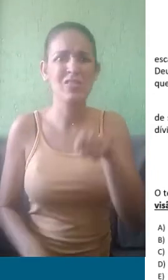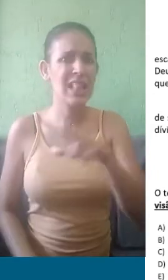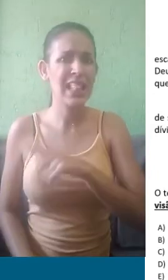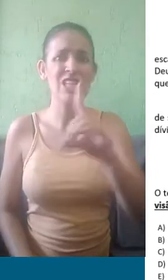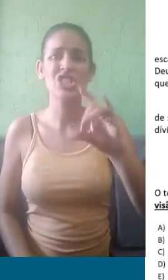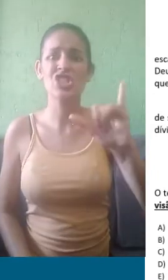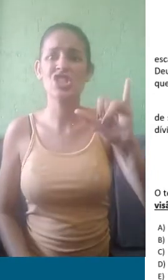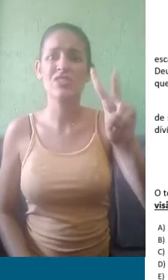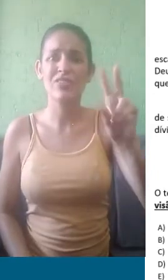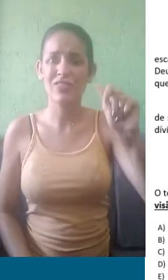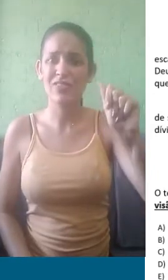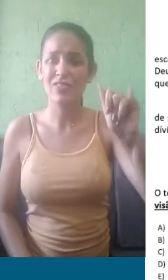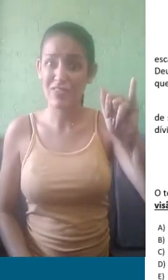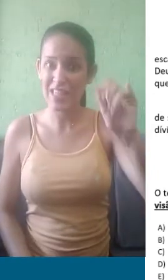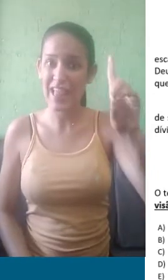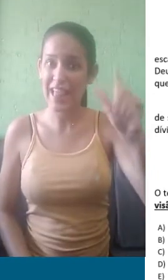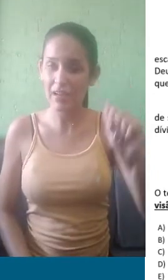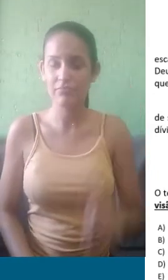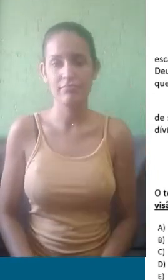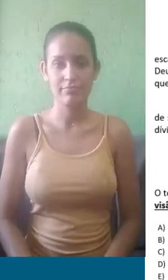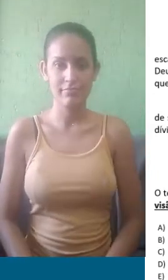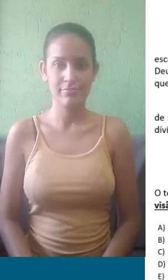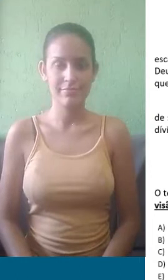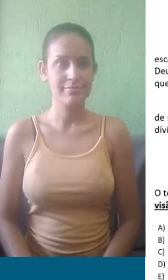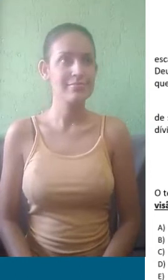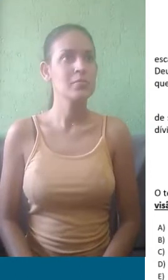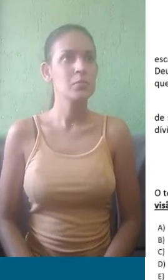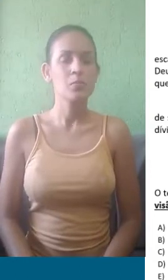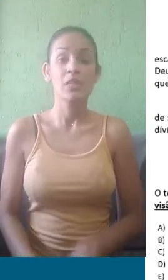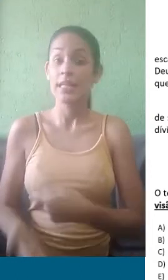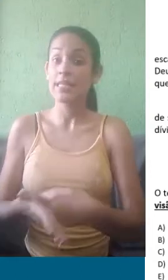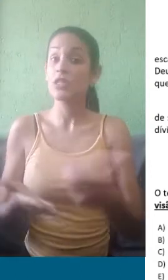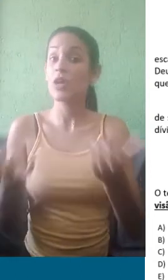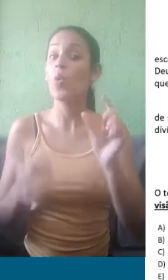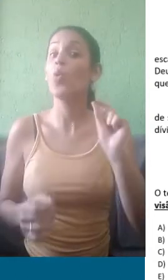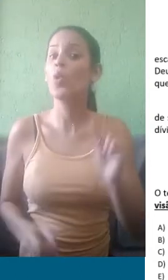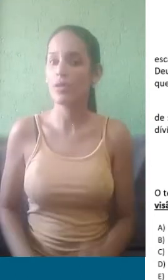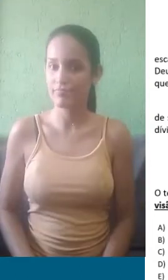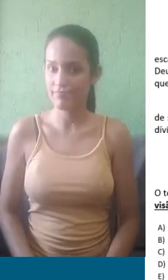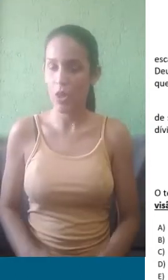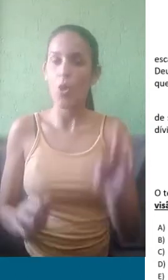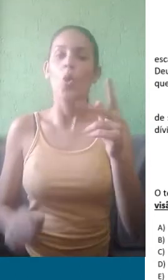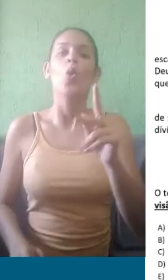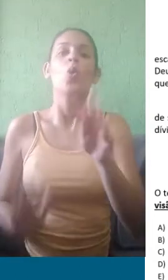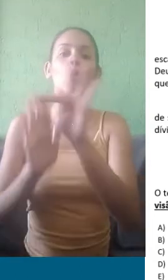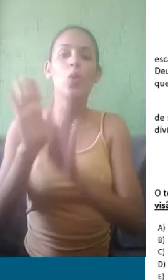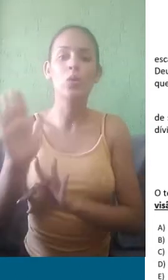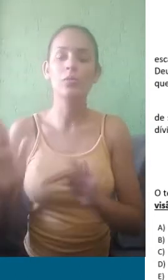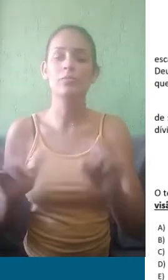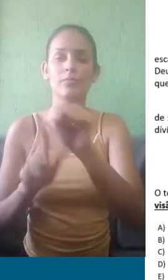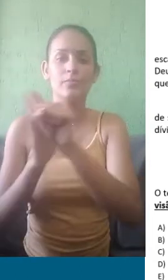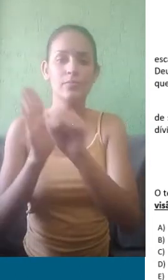quantia. O enunciado diz, O texto publicado no fim do século XIX, traz à tona